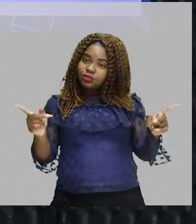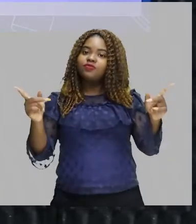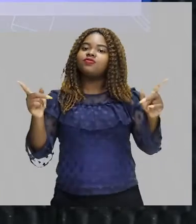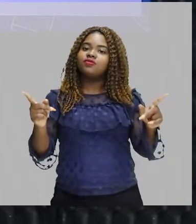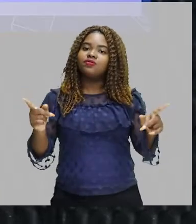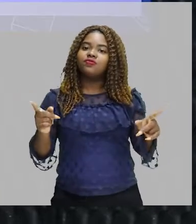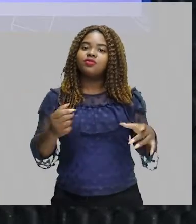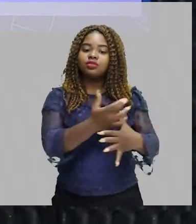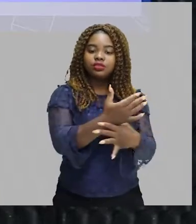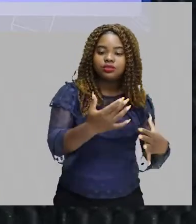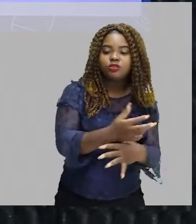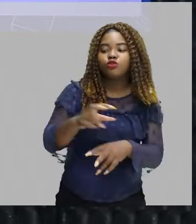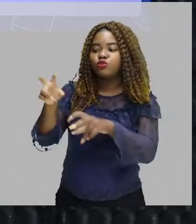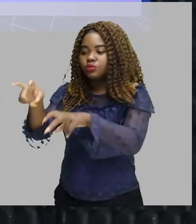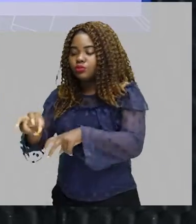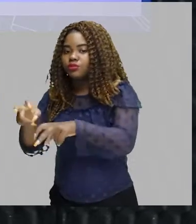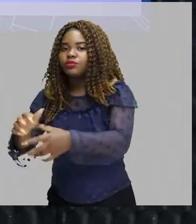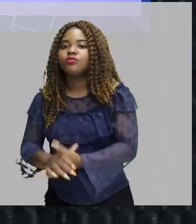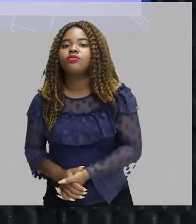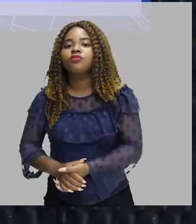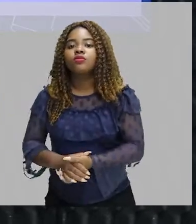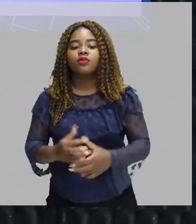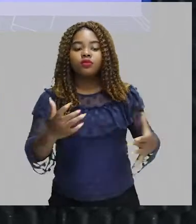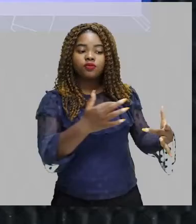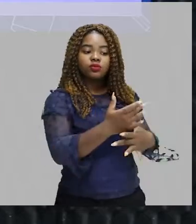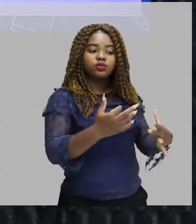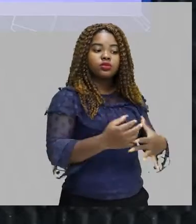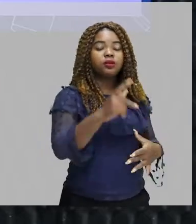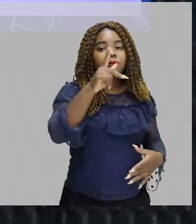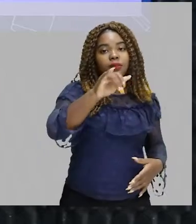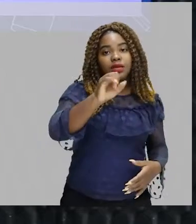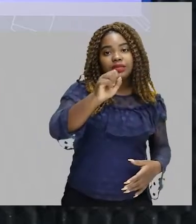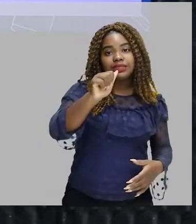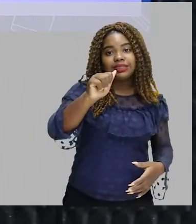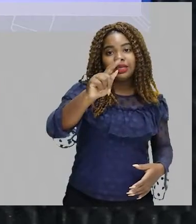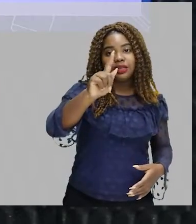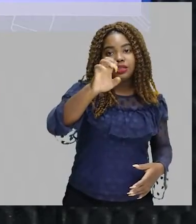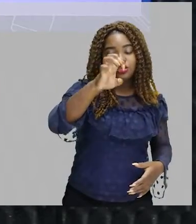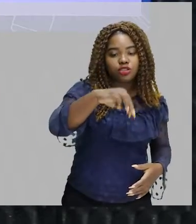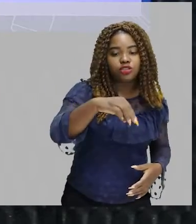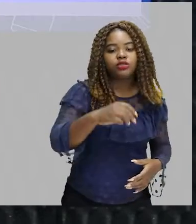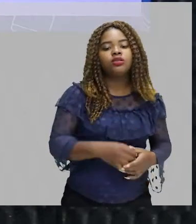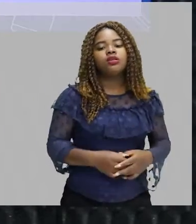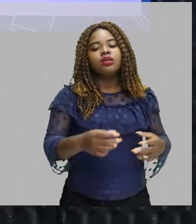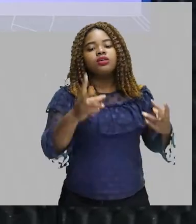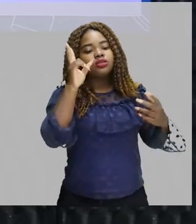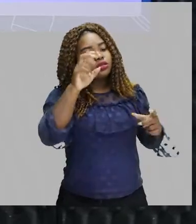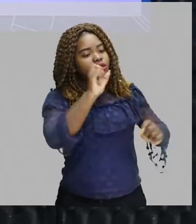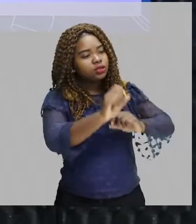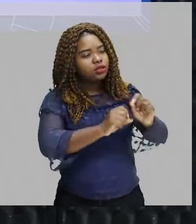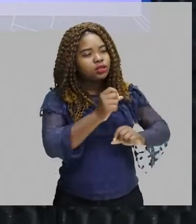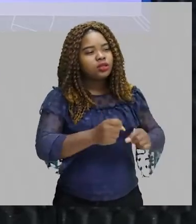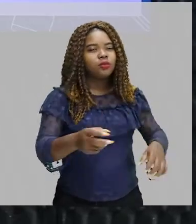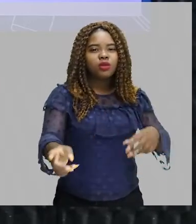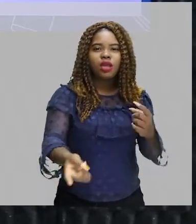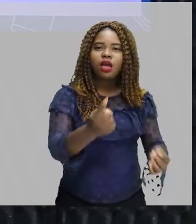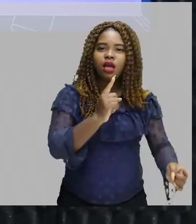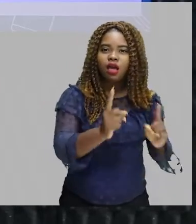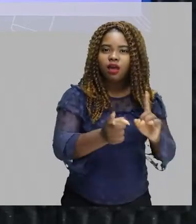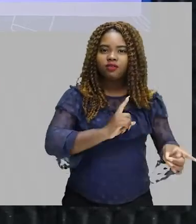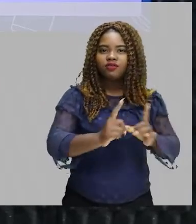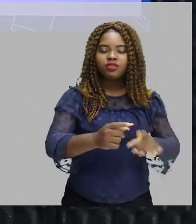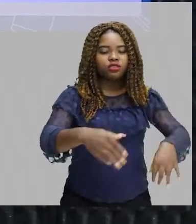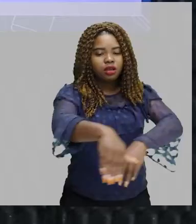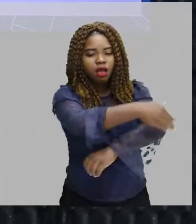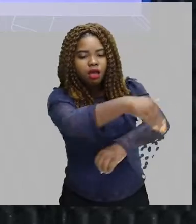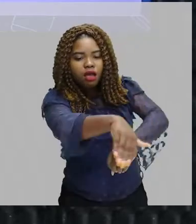Enquanto a gente fala de espaço urbano em paisagem, a gente remete logo aqui ao concreto, prédios, né, avenidas, vias,